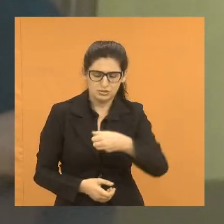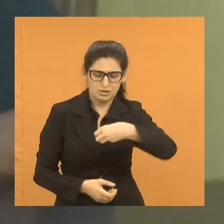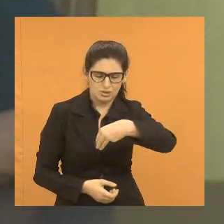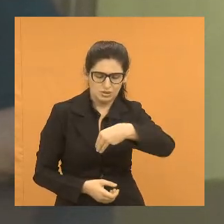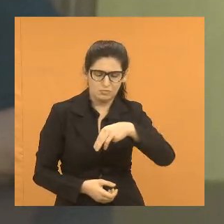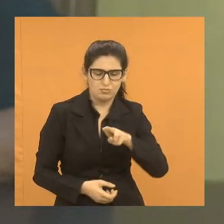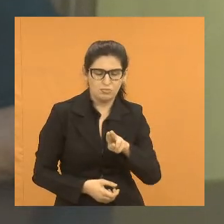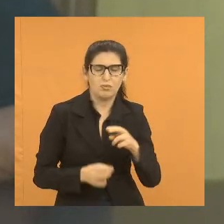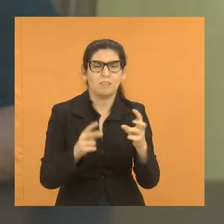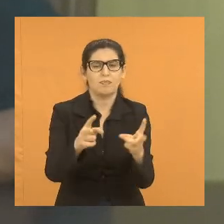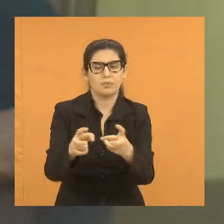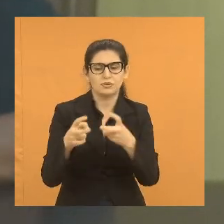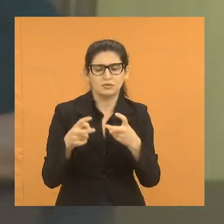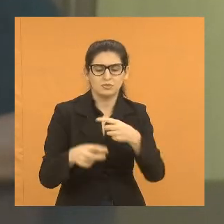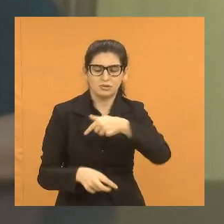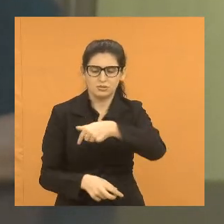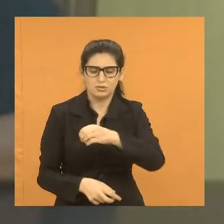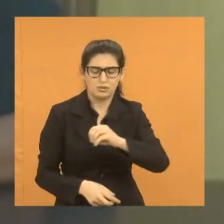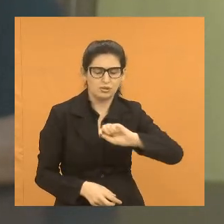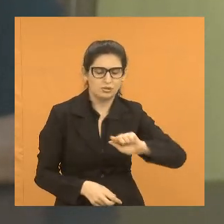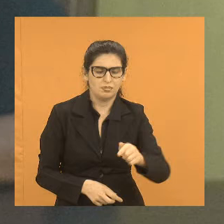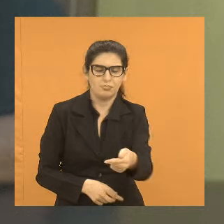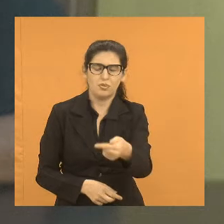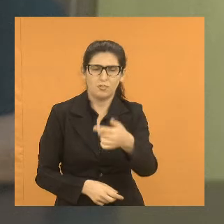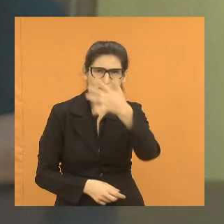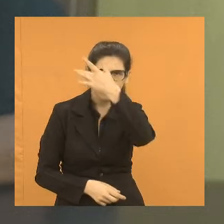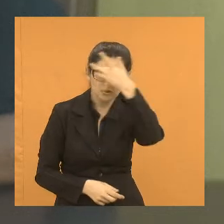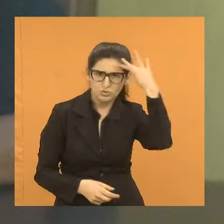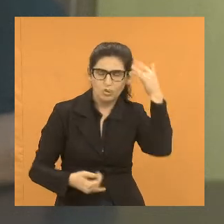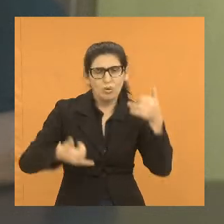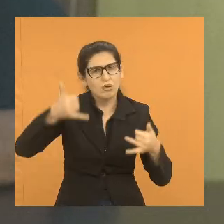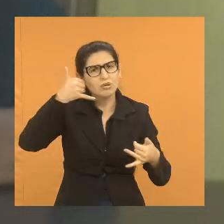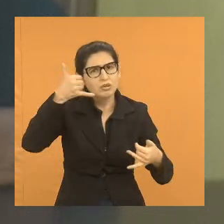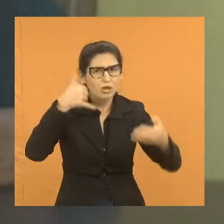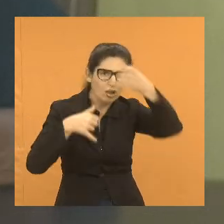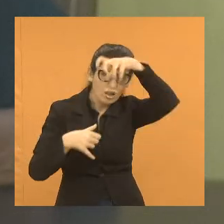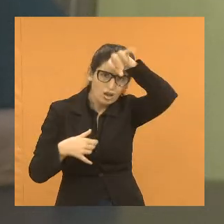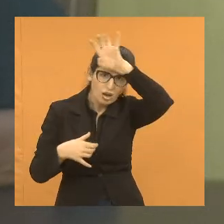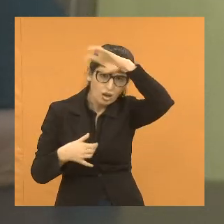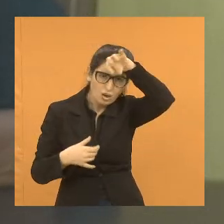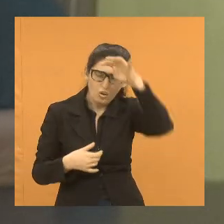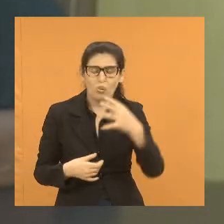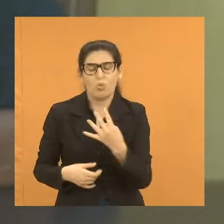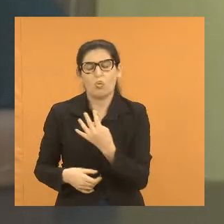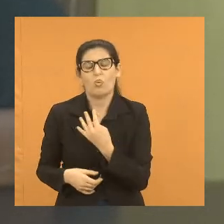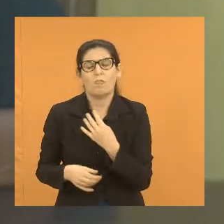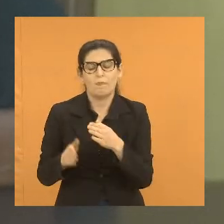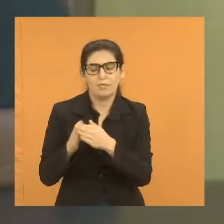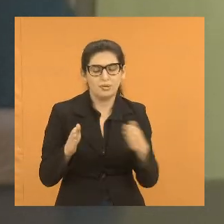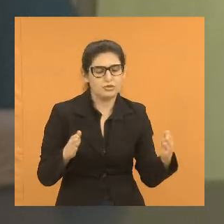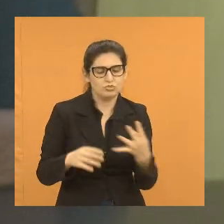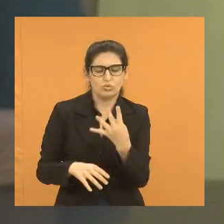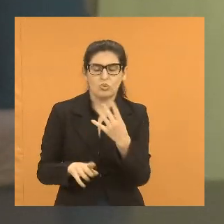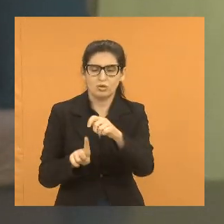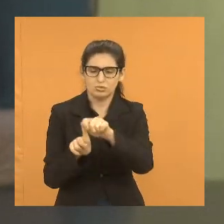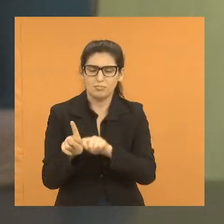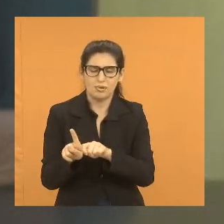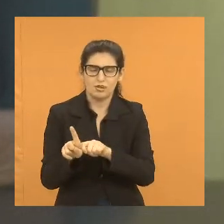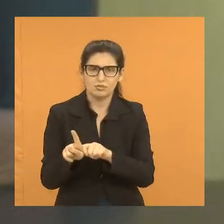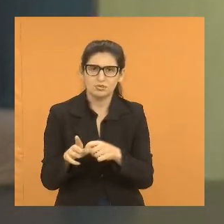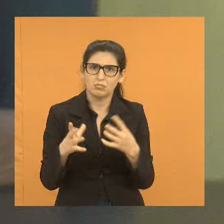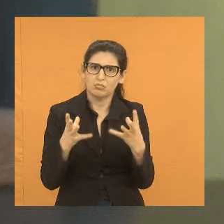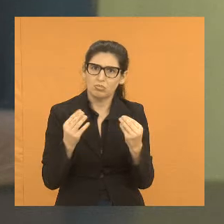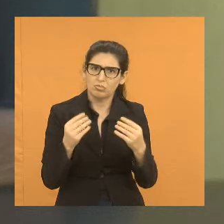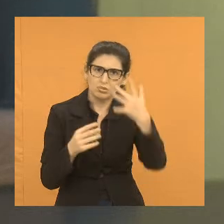aqui que 70.000 chamadas, né, num quadrimestre, muitas chamadas, mas aí, de novo, a gente